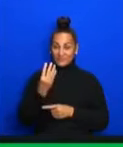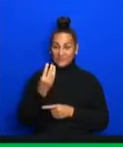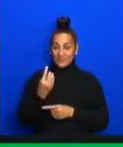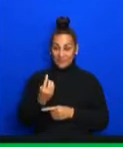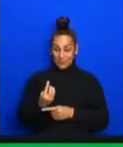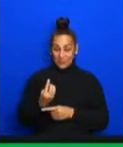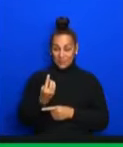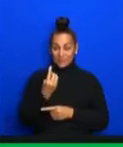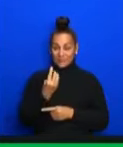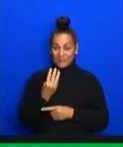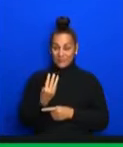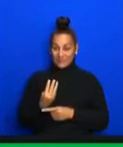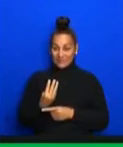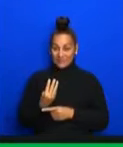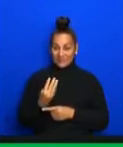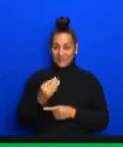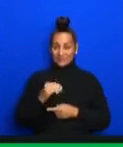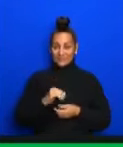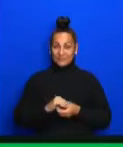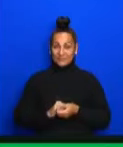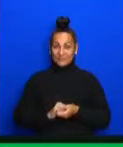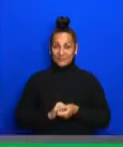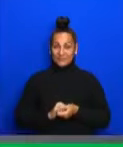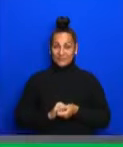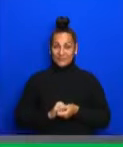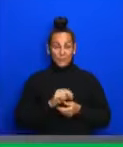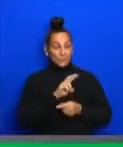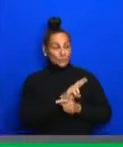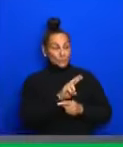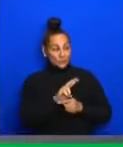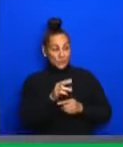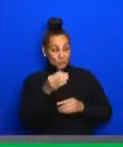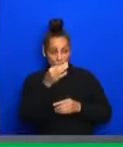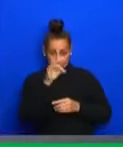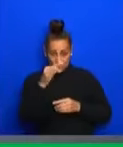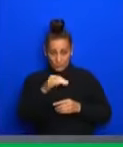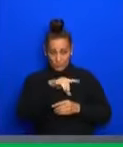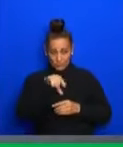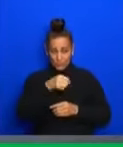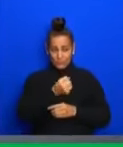33, 41 e 13. Os